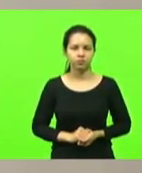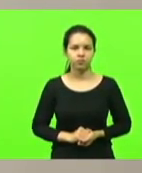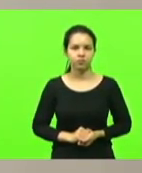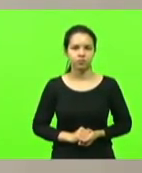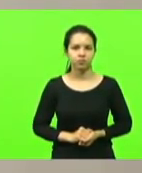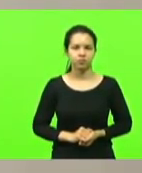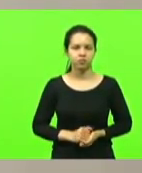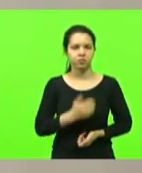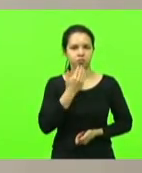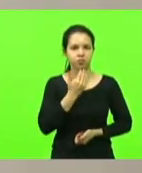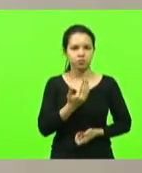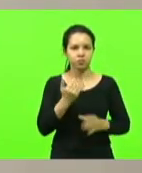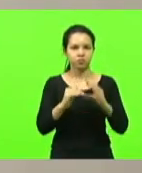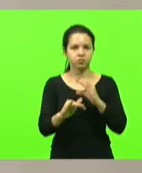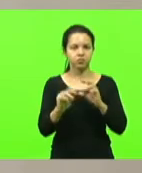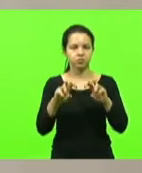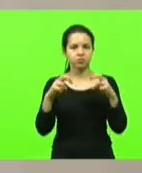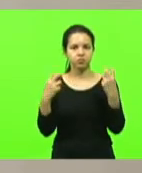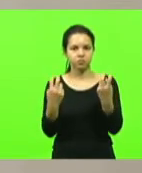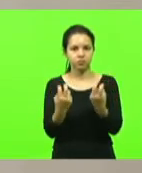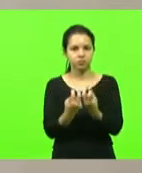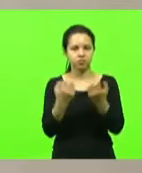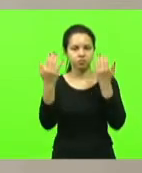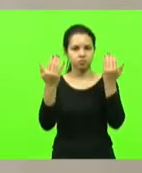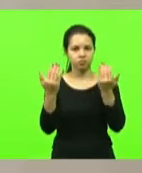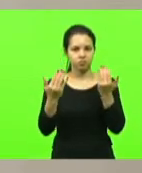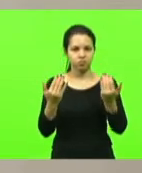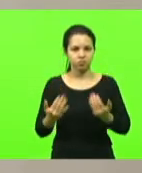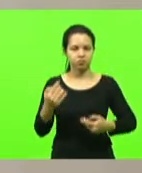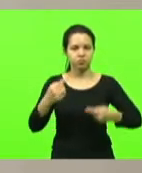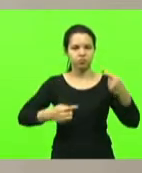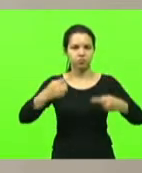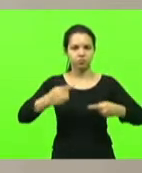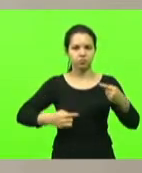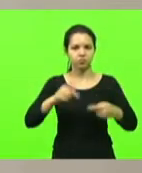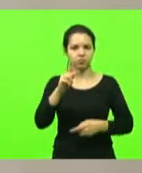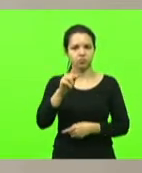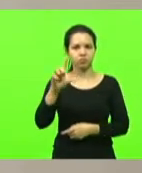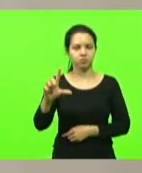Requer o encaminhamento ao plenário para apreciação e deliberação do PL